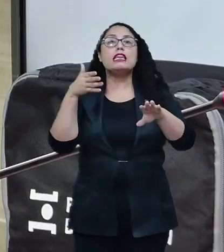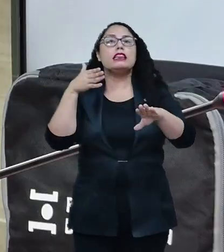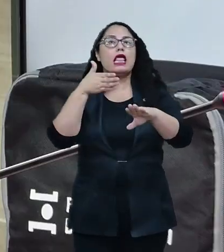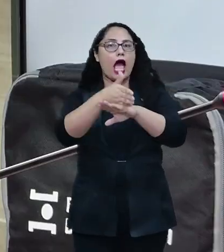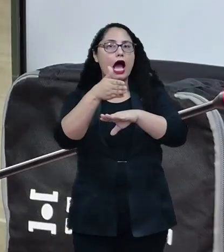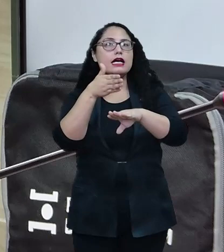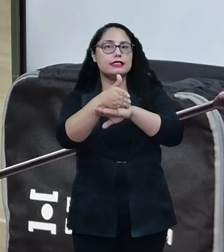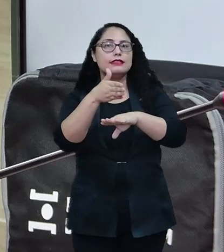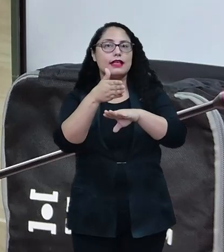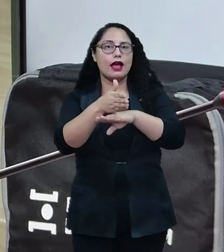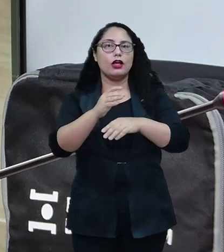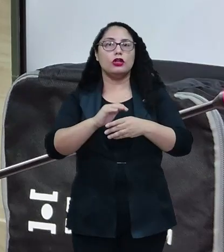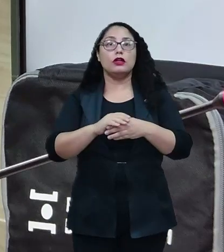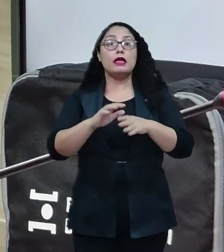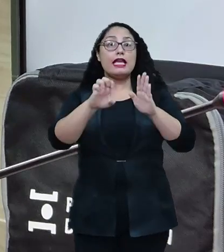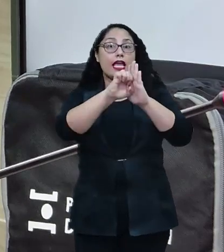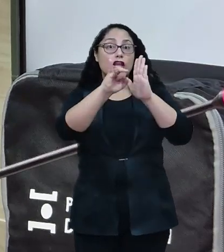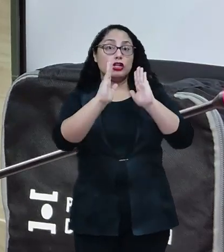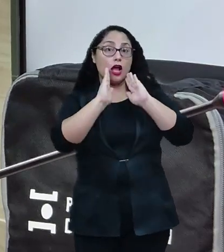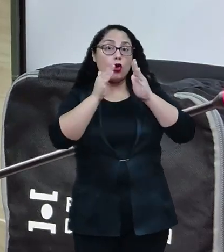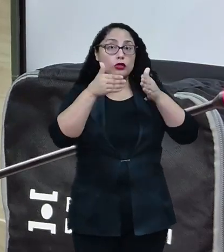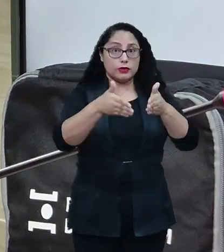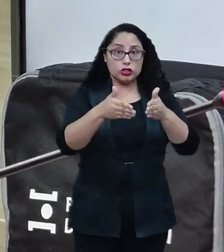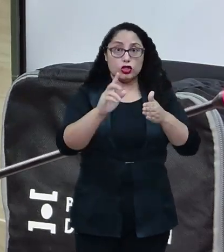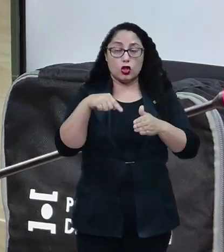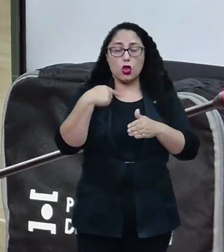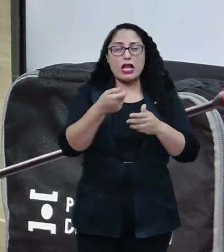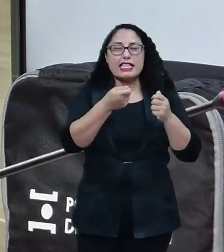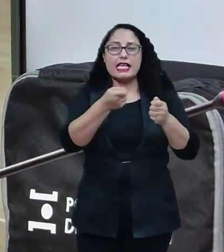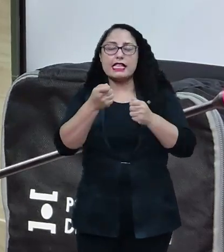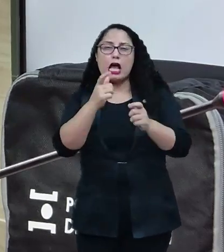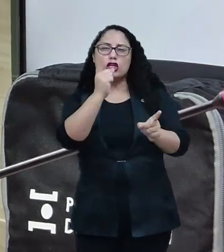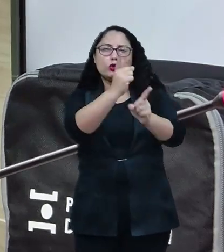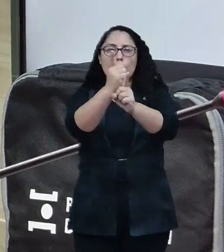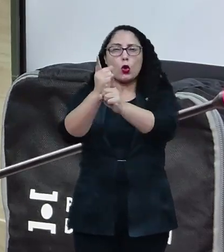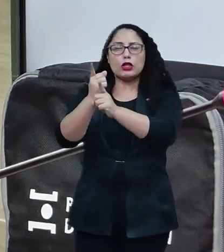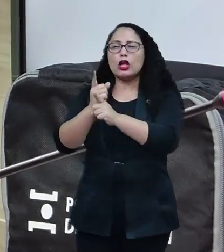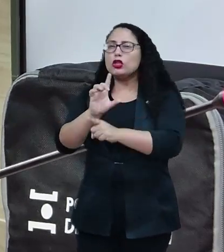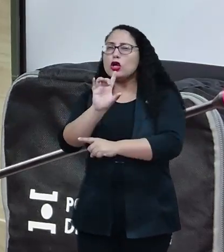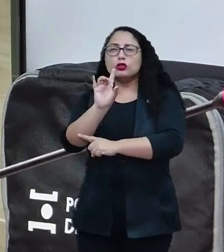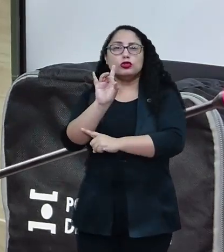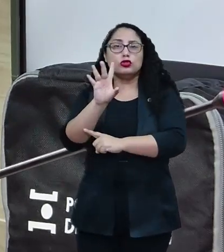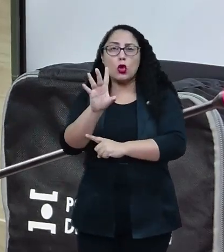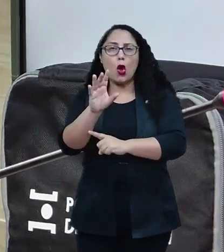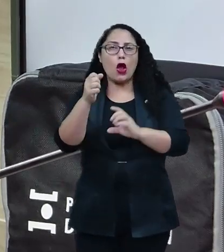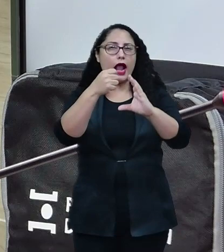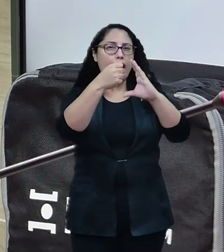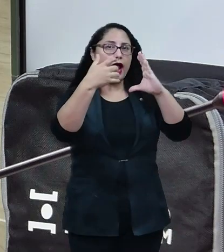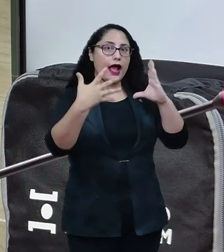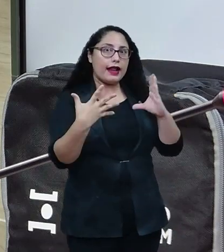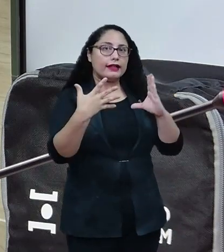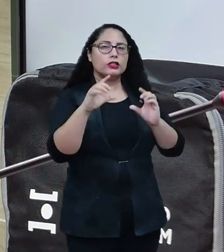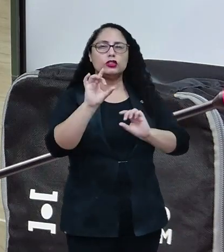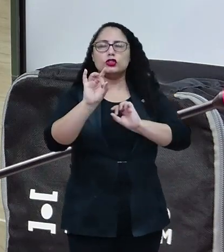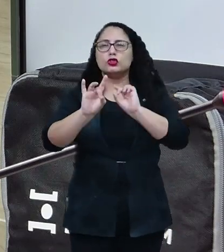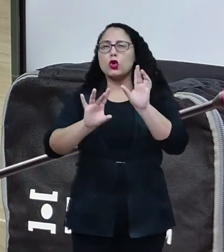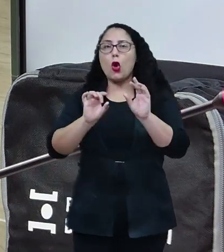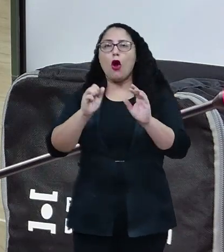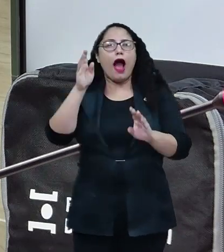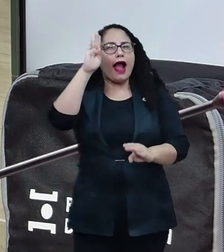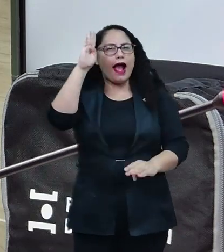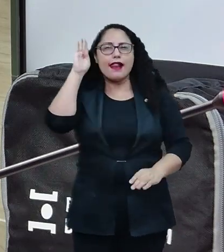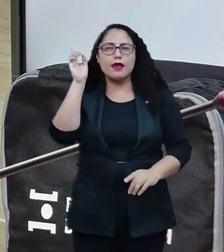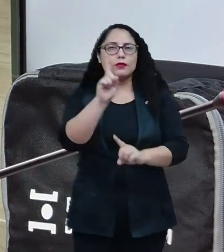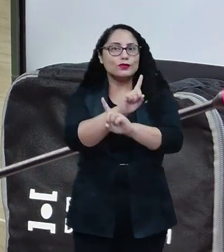acesso. E para esse edital específico, a gente tentou identificar não somente aspectos, digamos assim,